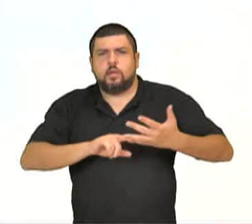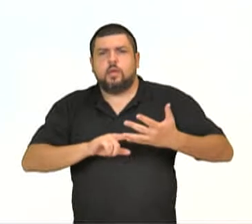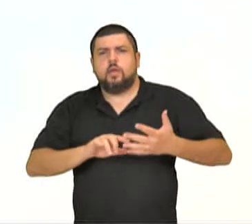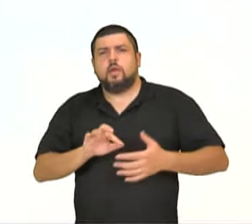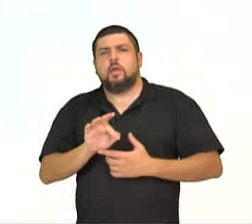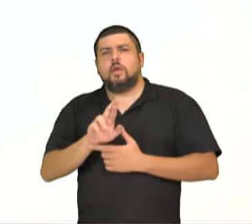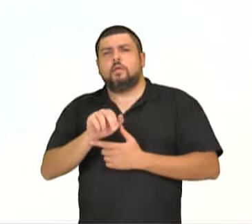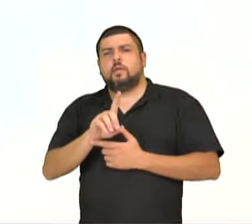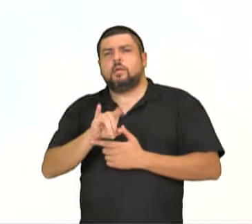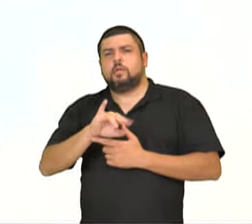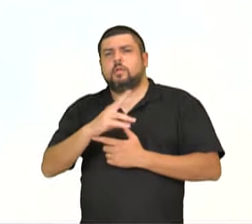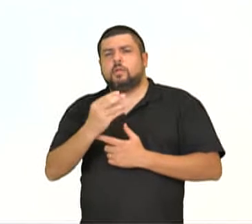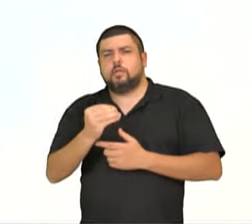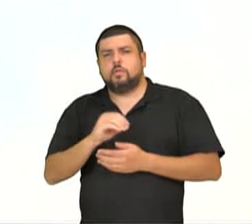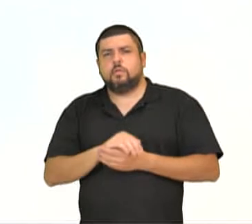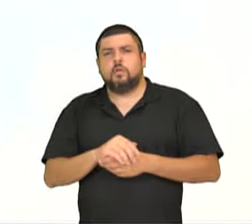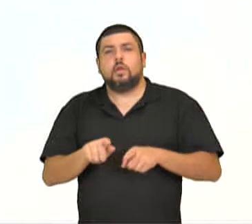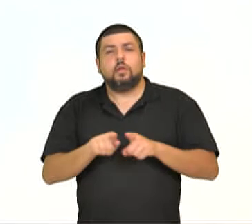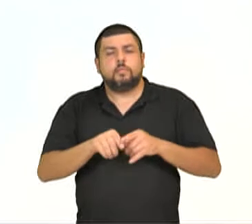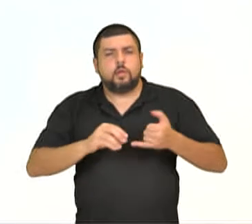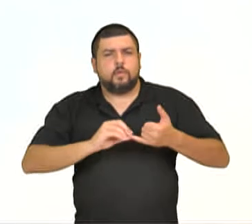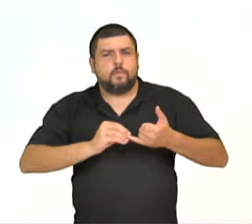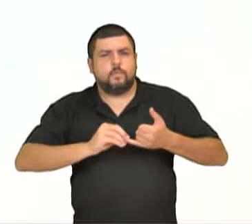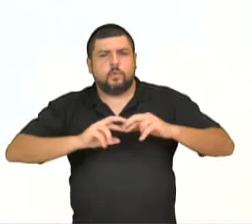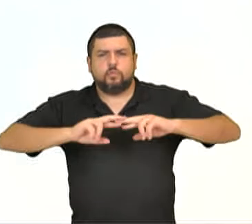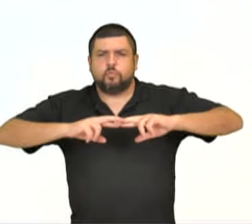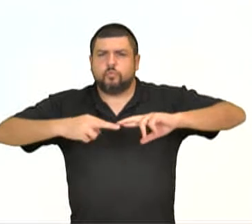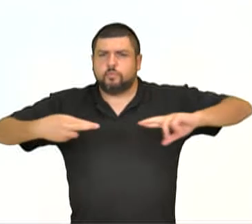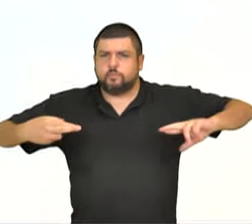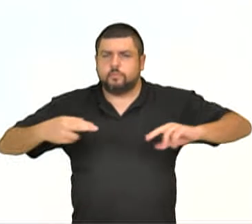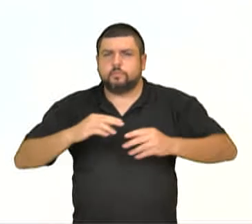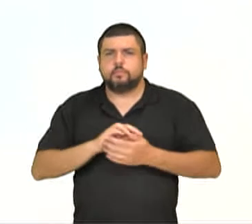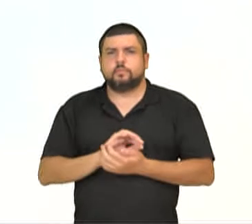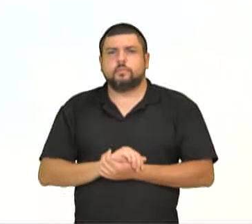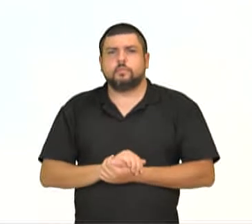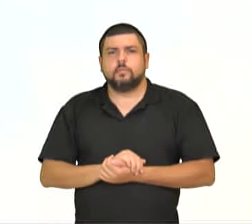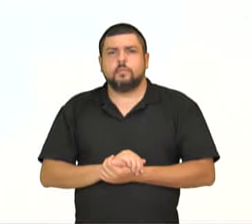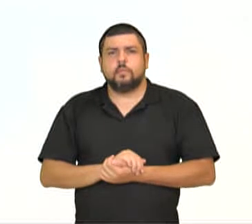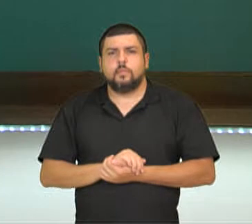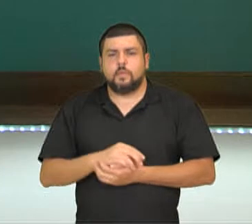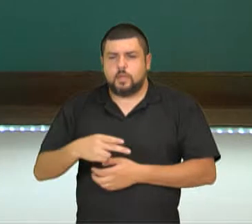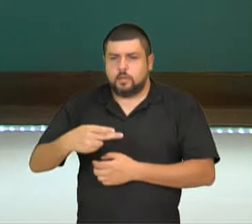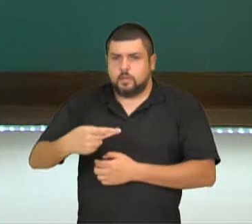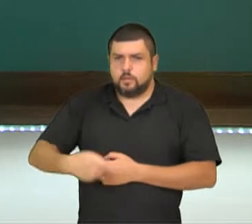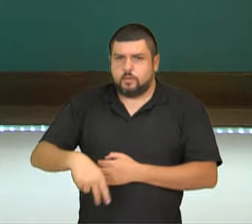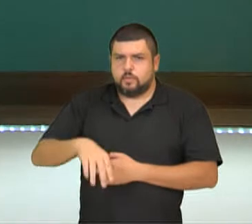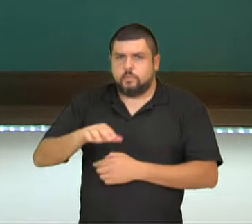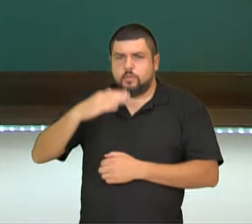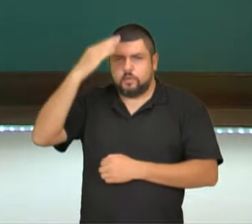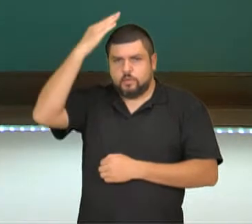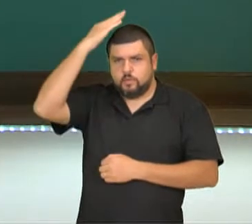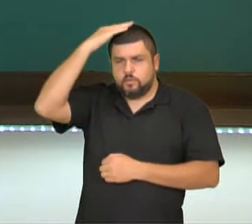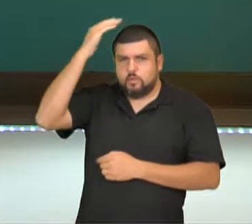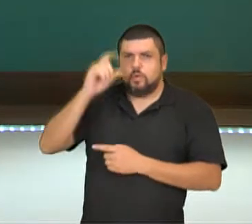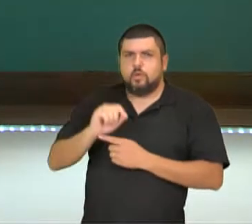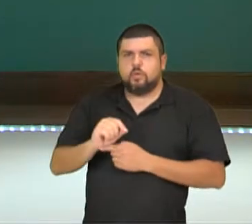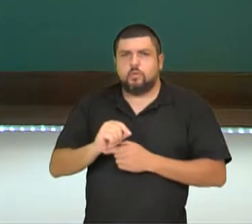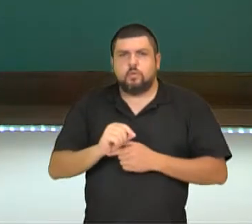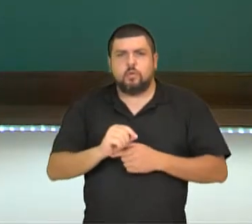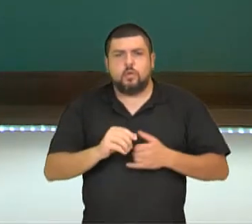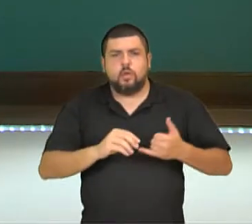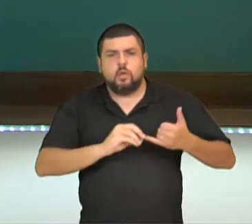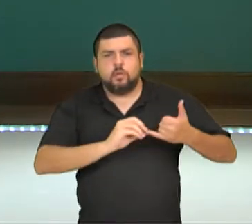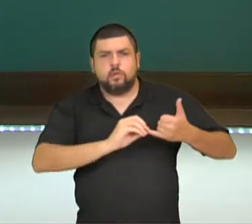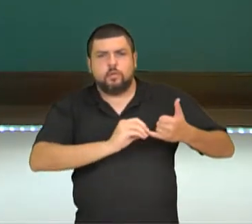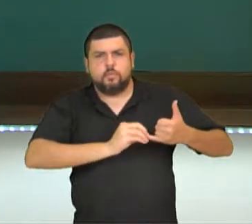feijão de corda. Também é muito regional. Na nossa região, feijão preto, feijão branco, o carioca